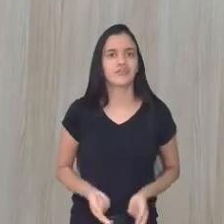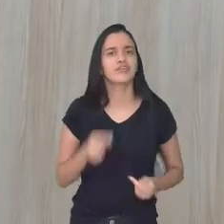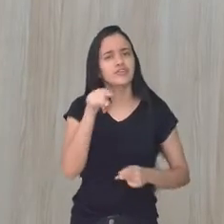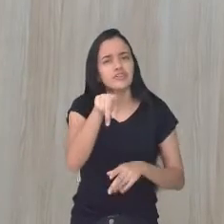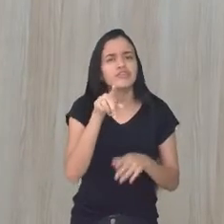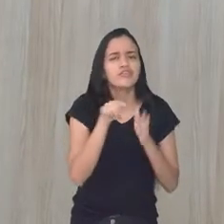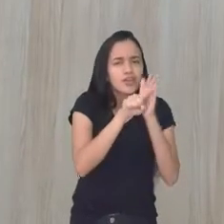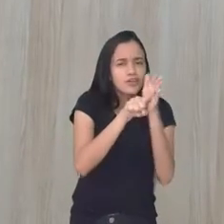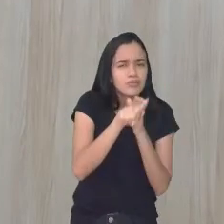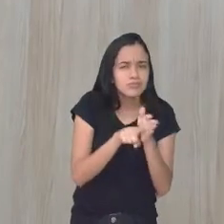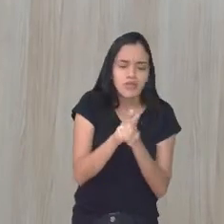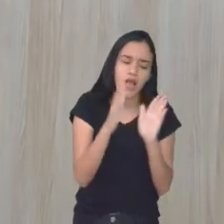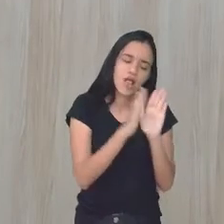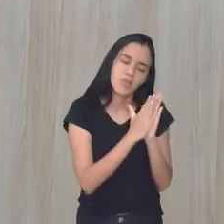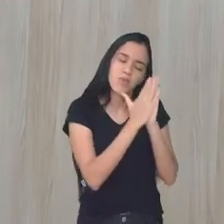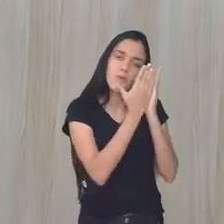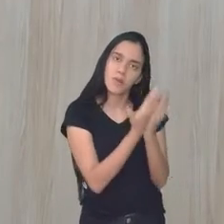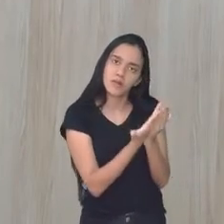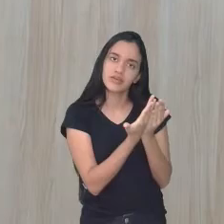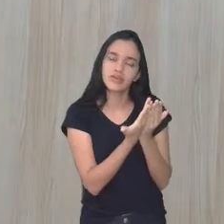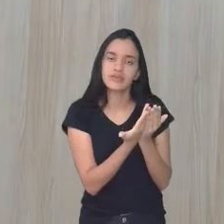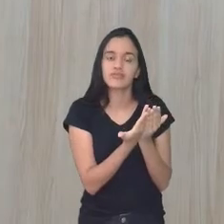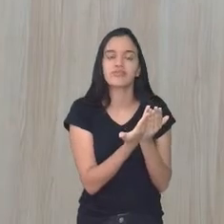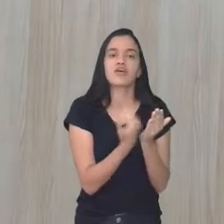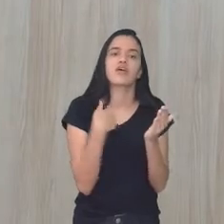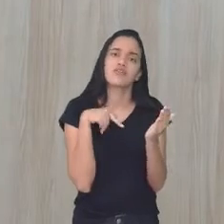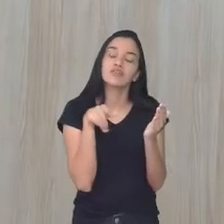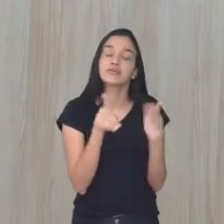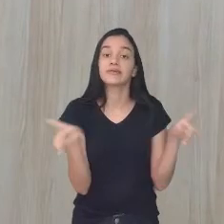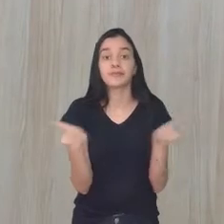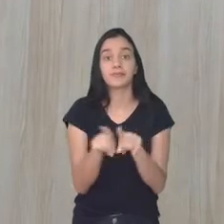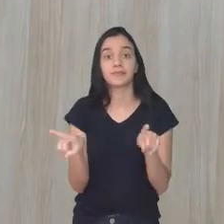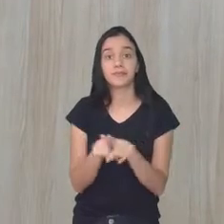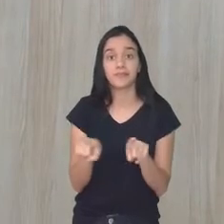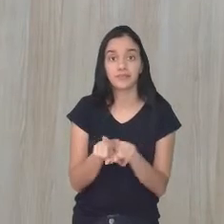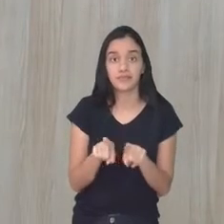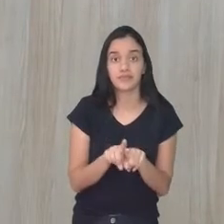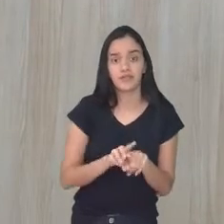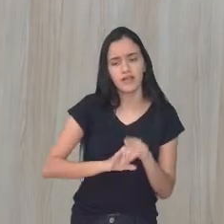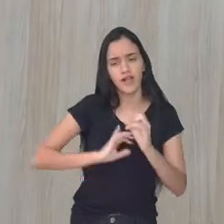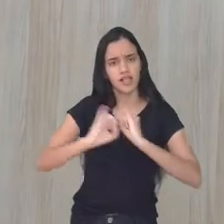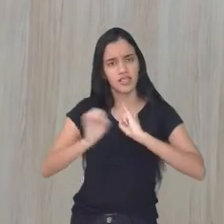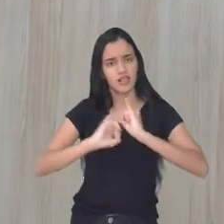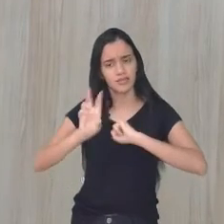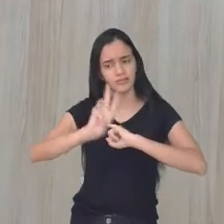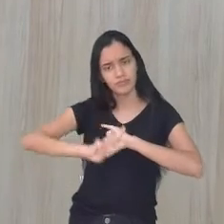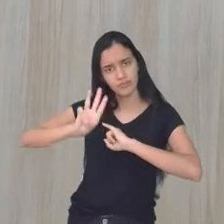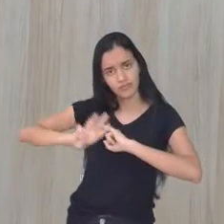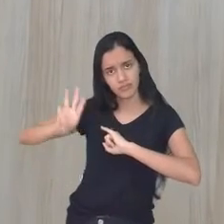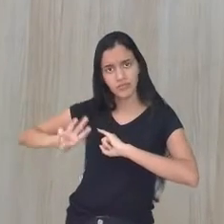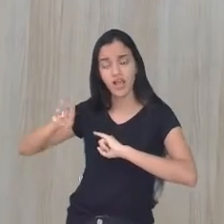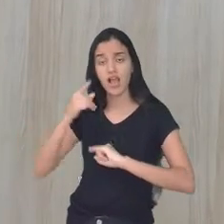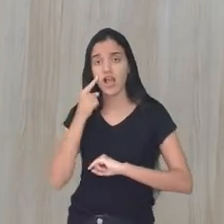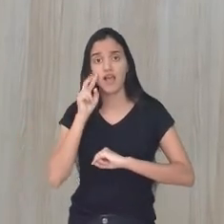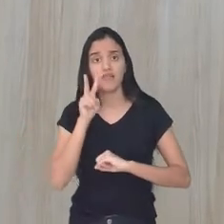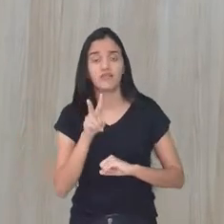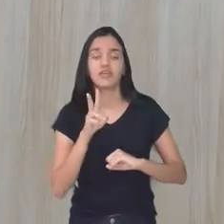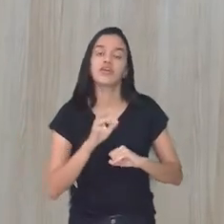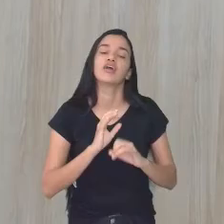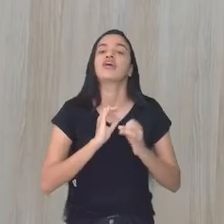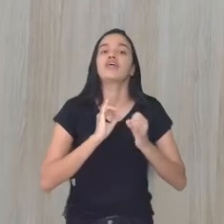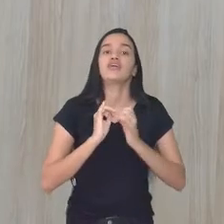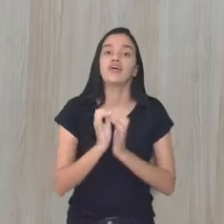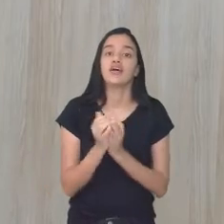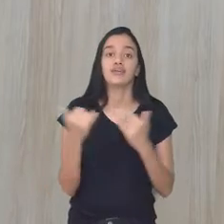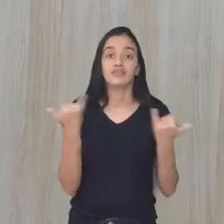buscar. Vai lá no livro, né? Vai no seu livro, vai também, né, na internet, ver que informação. Mas aí